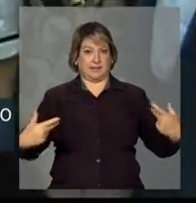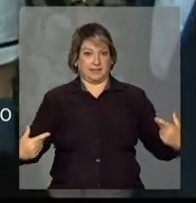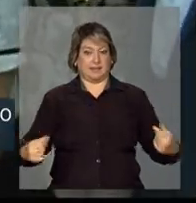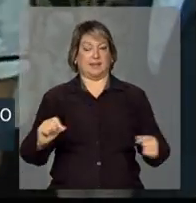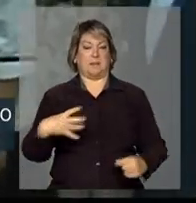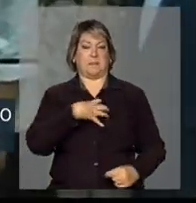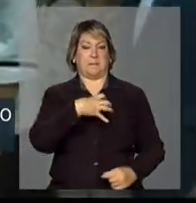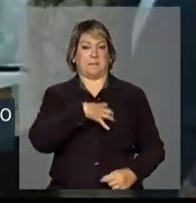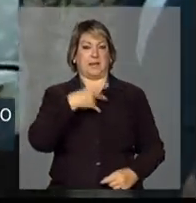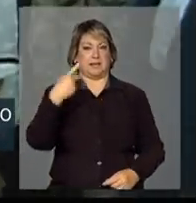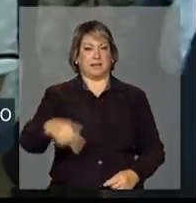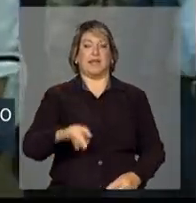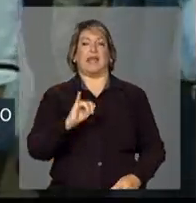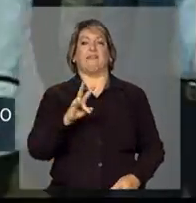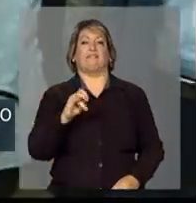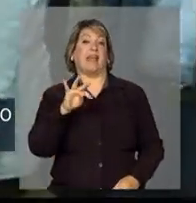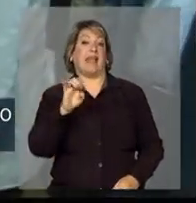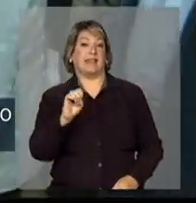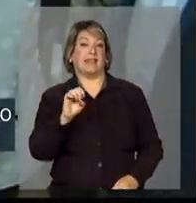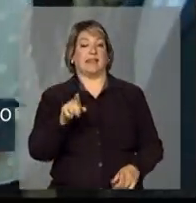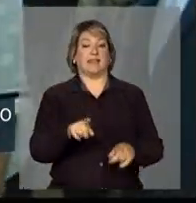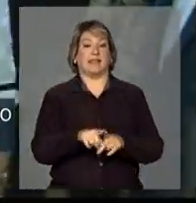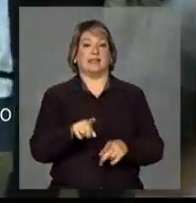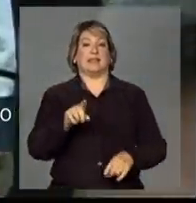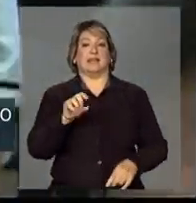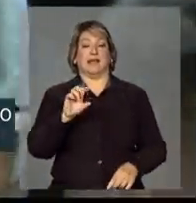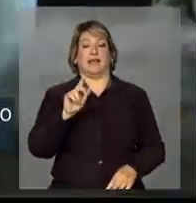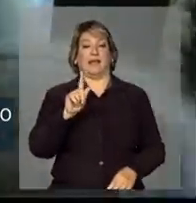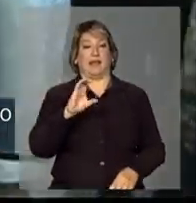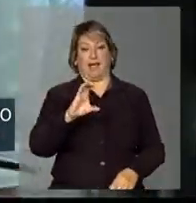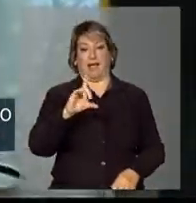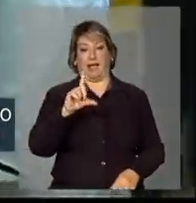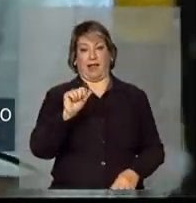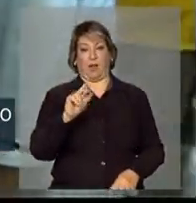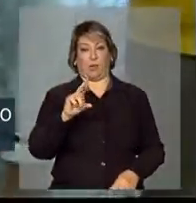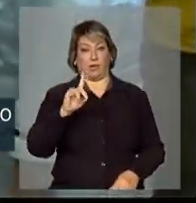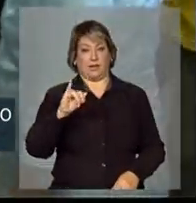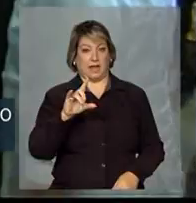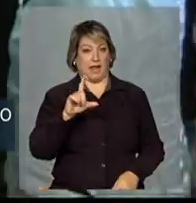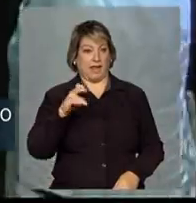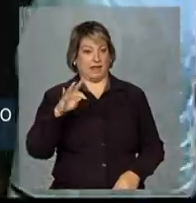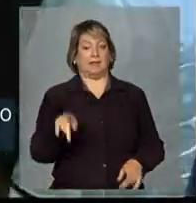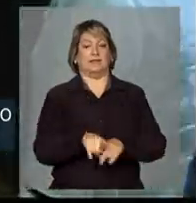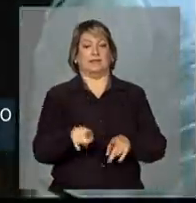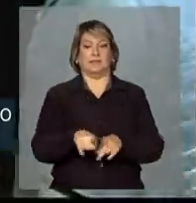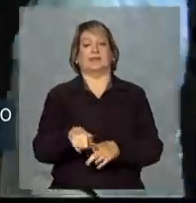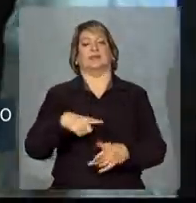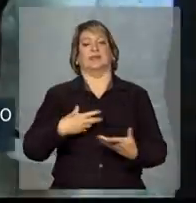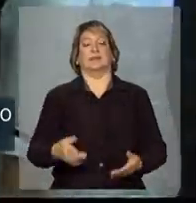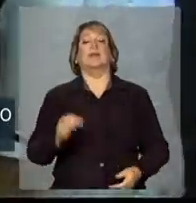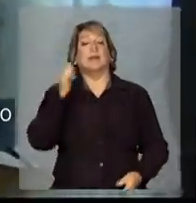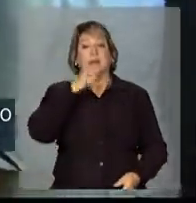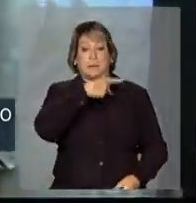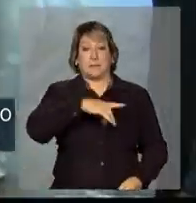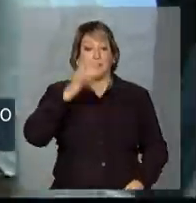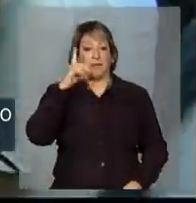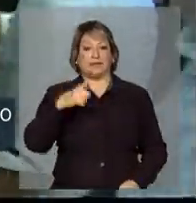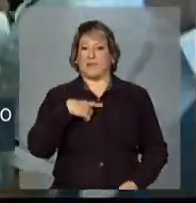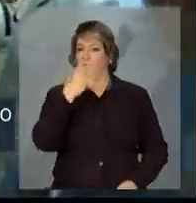artistas baianos, como Ivete Sangalo, Cláudia Leite ali. A presidenta Dilma posando para foto, posou para foto ao lado do